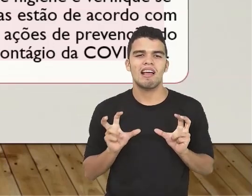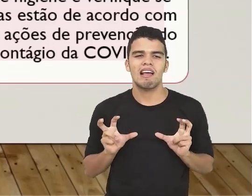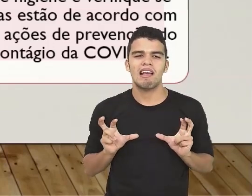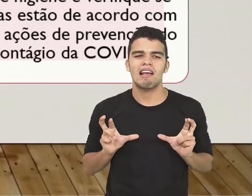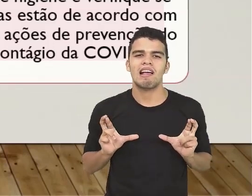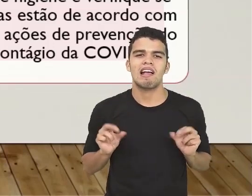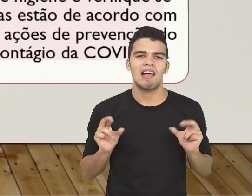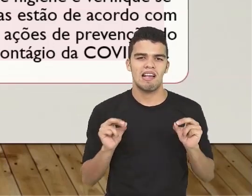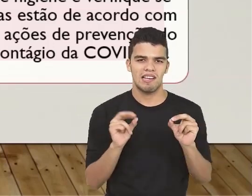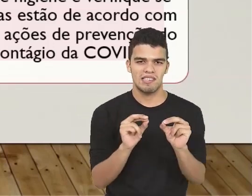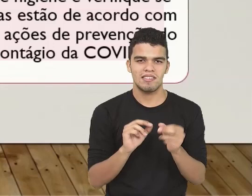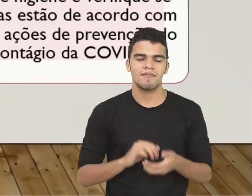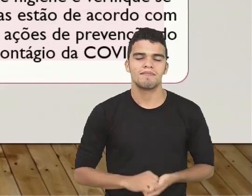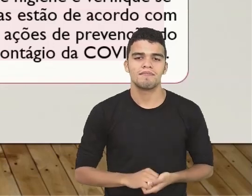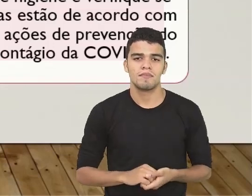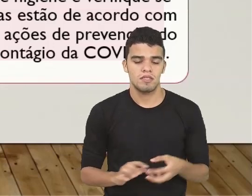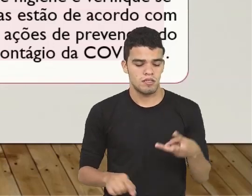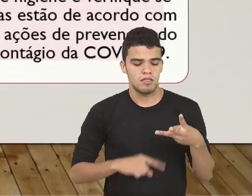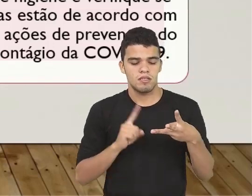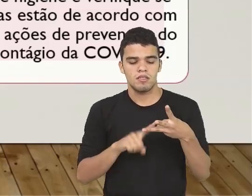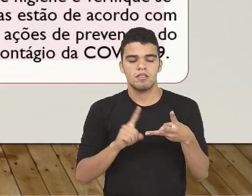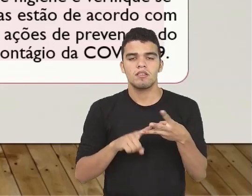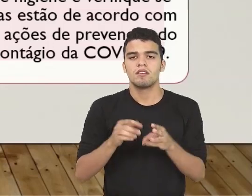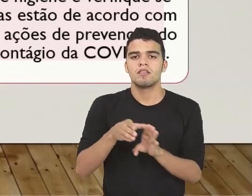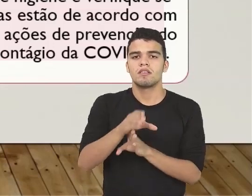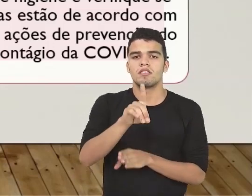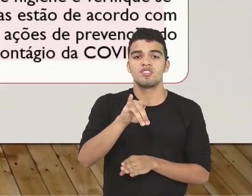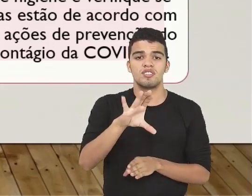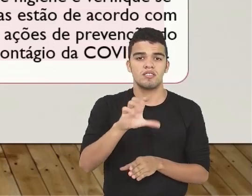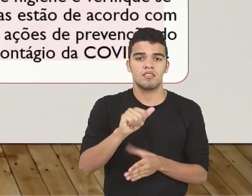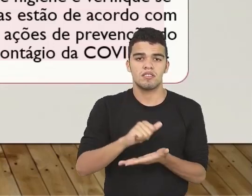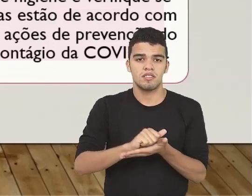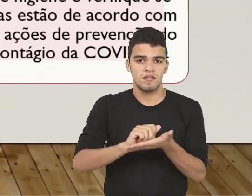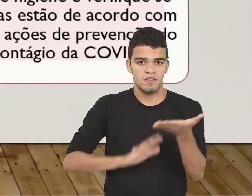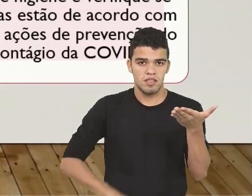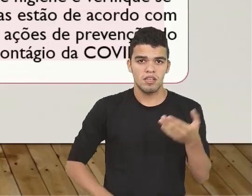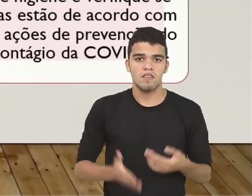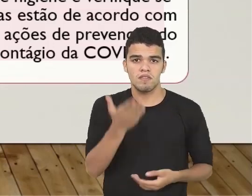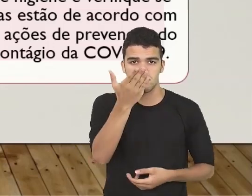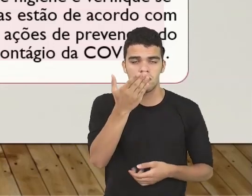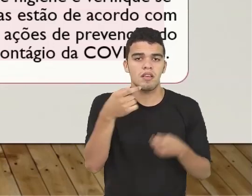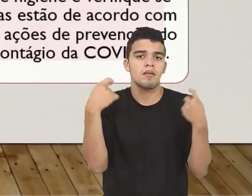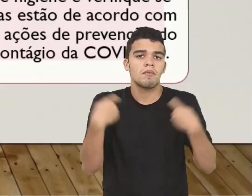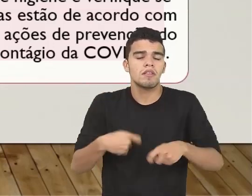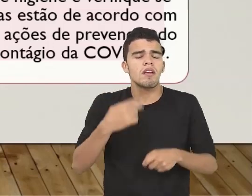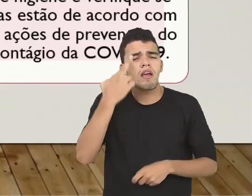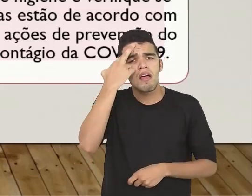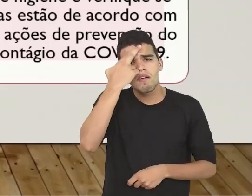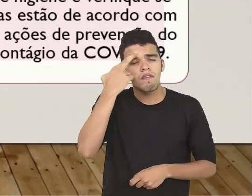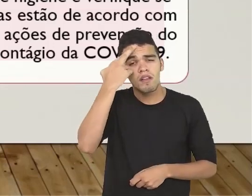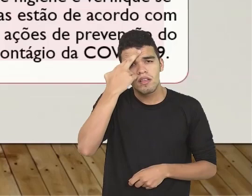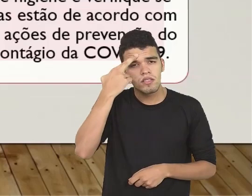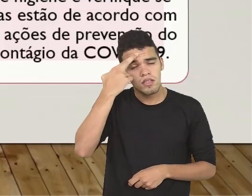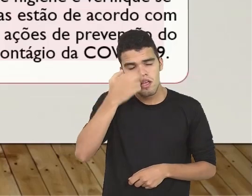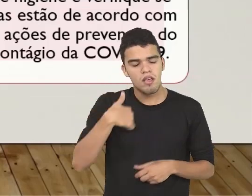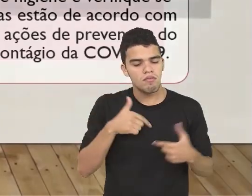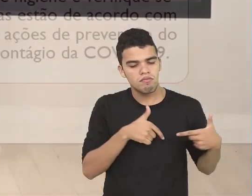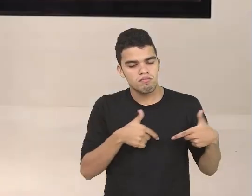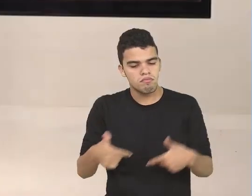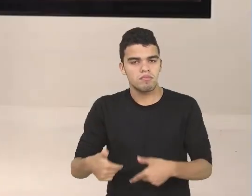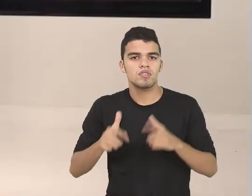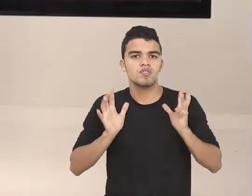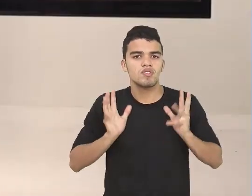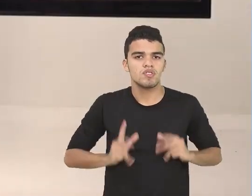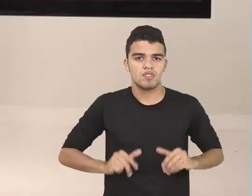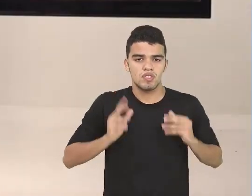E como última sugestão de atividade, você deve refletir se suas ações de higiene, elas estão